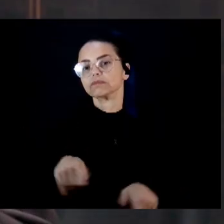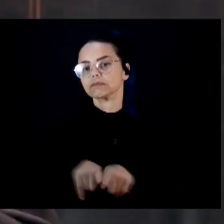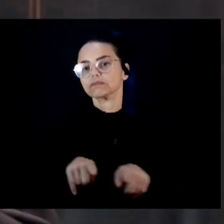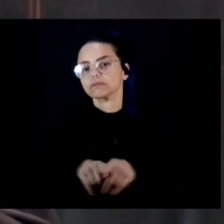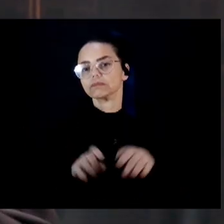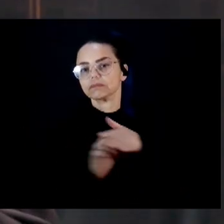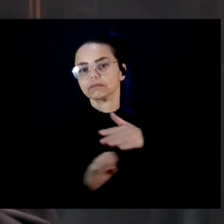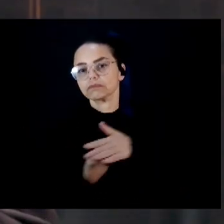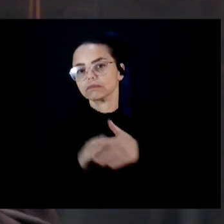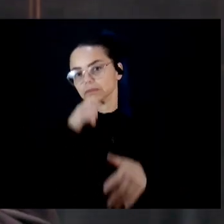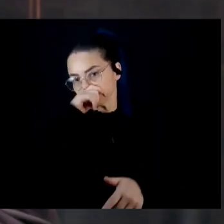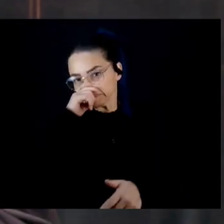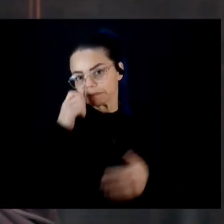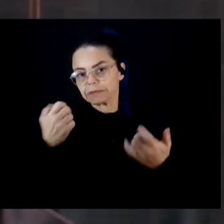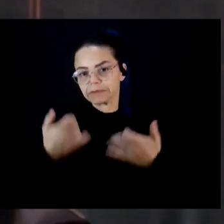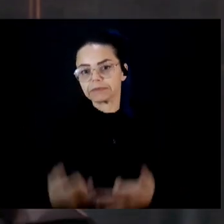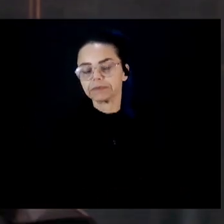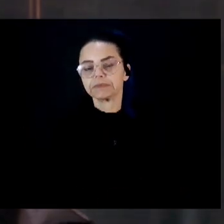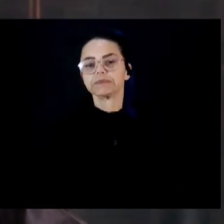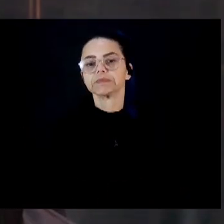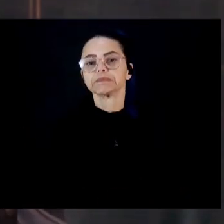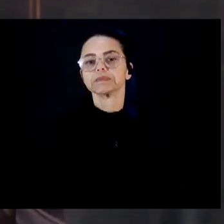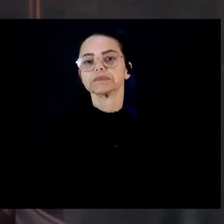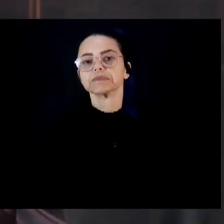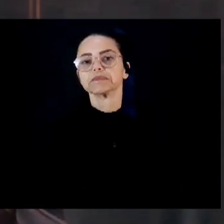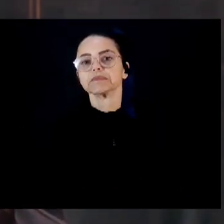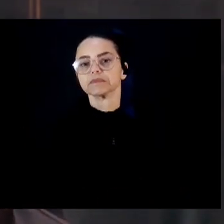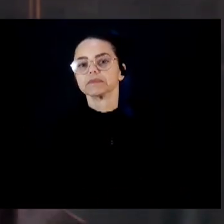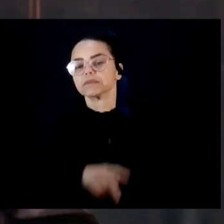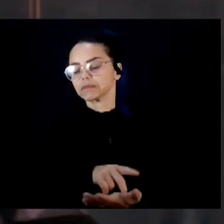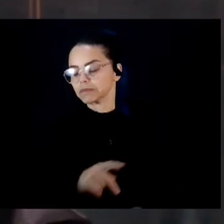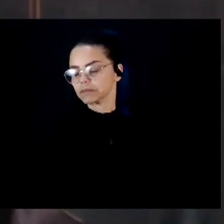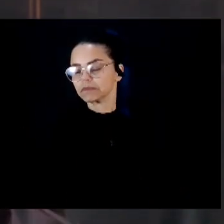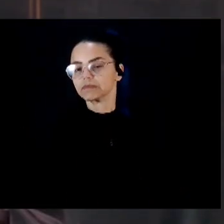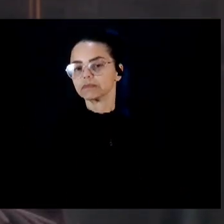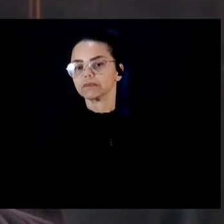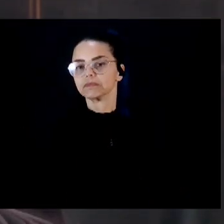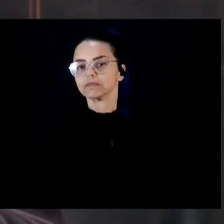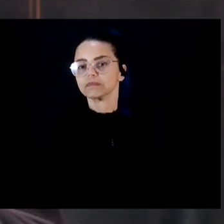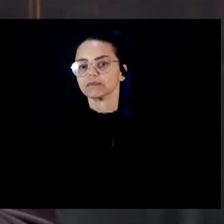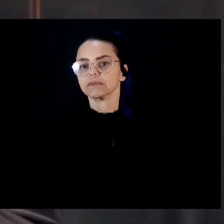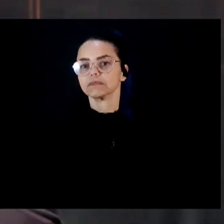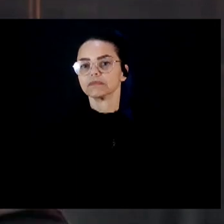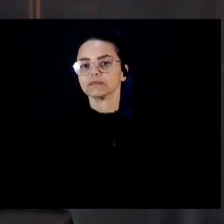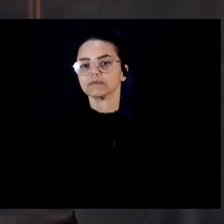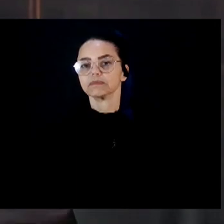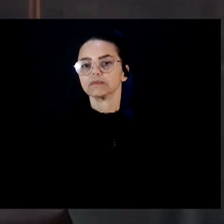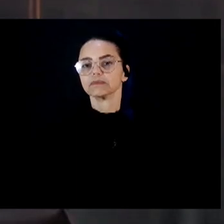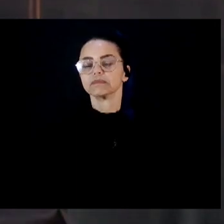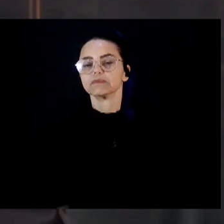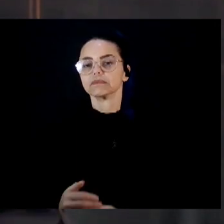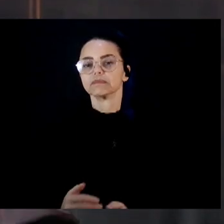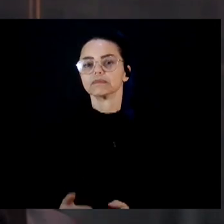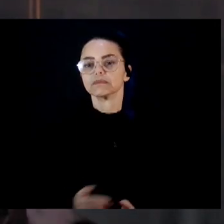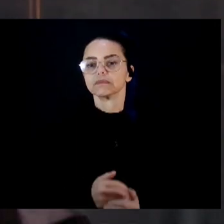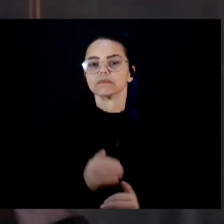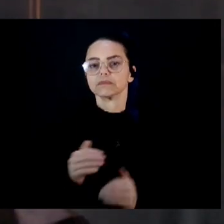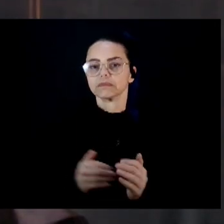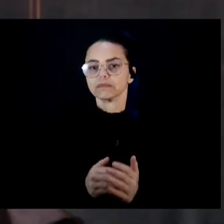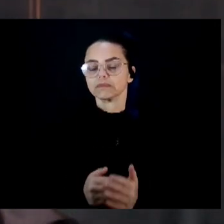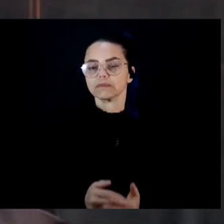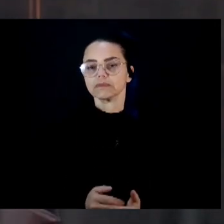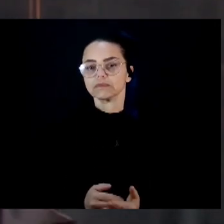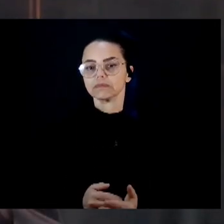mesmo falou. E será que realmente tudo aquilo que está no rótulo, diante dessa